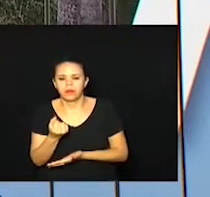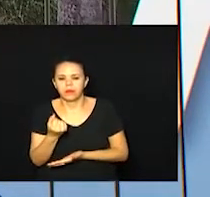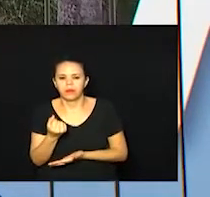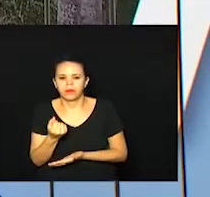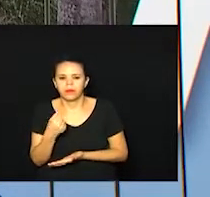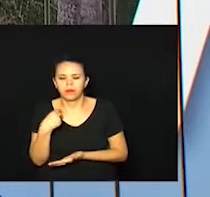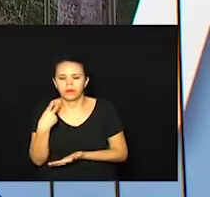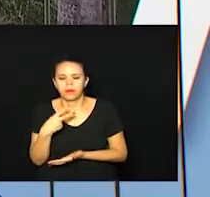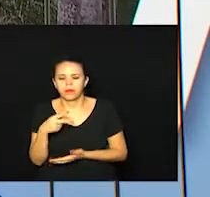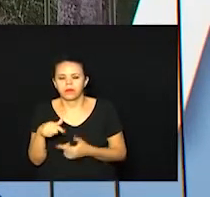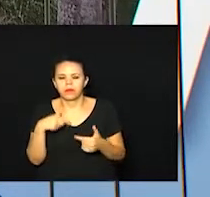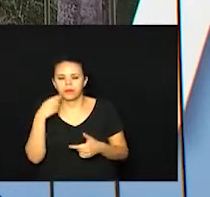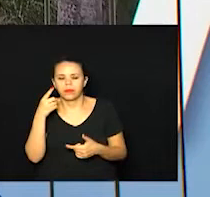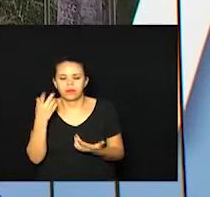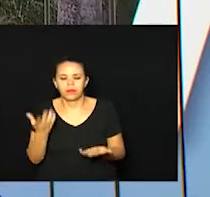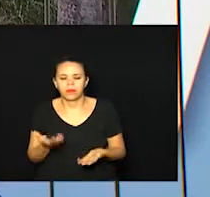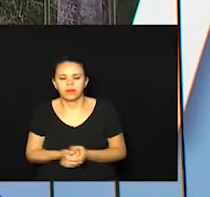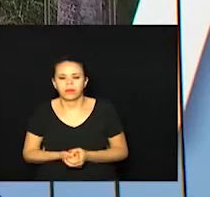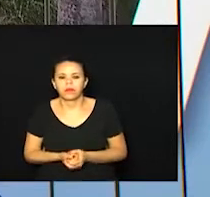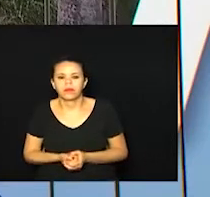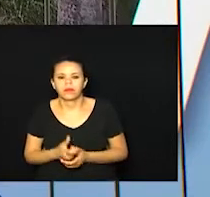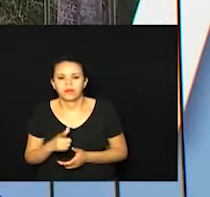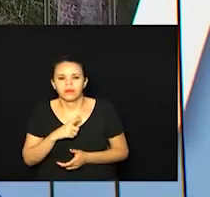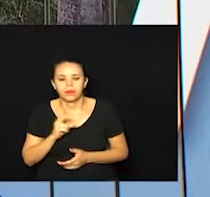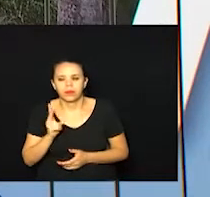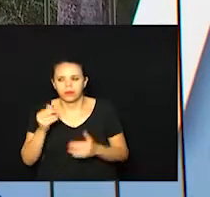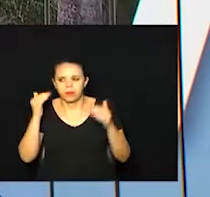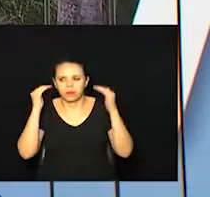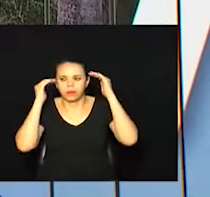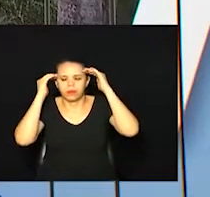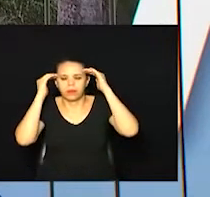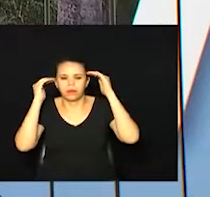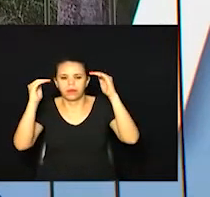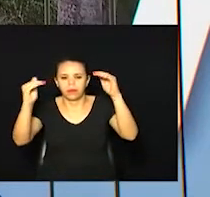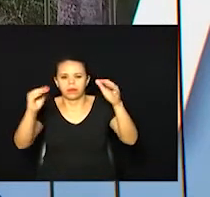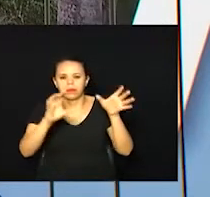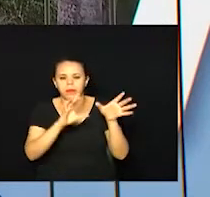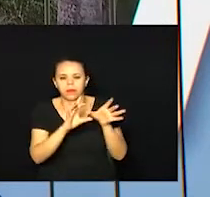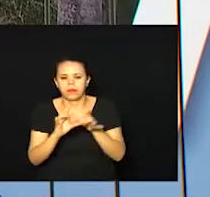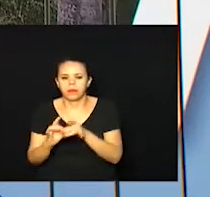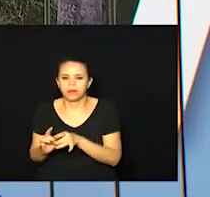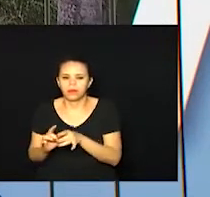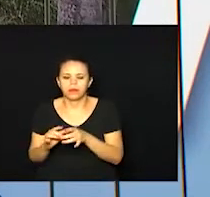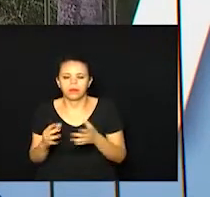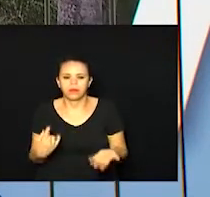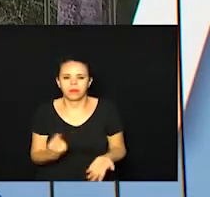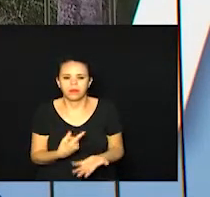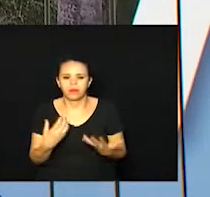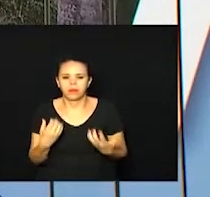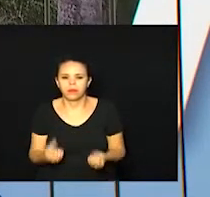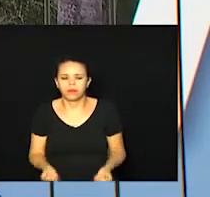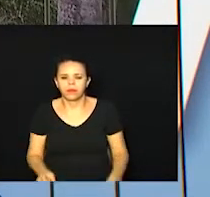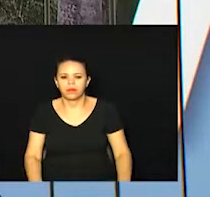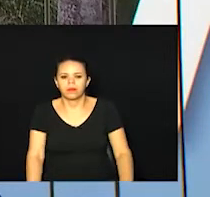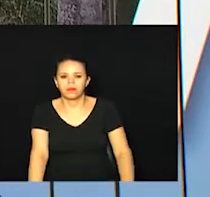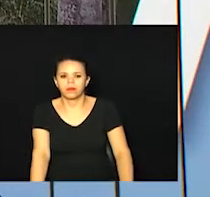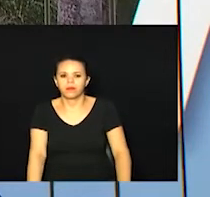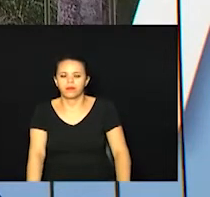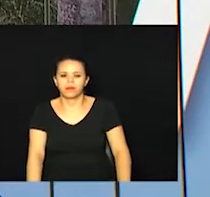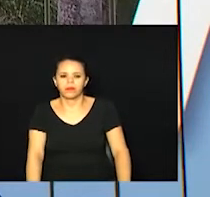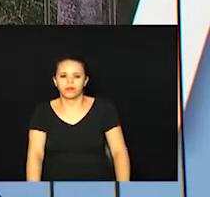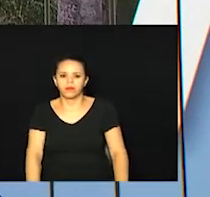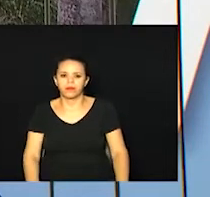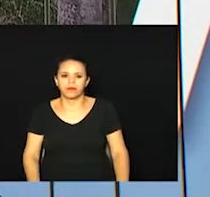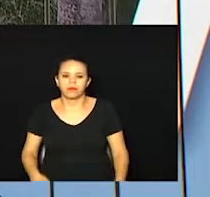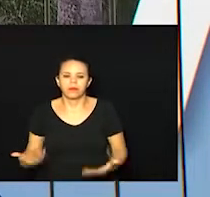emendas parlamentares, enfim, nós devemos seguir nesse contexto. Nós vamos,